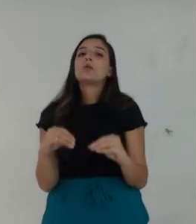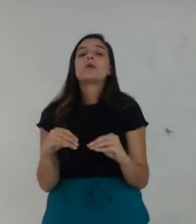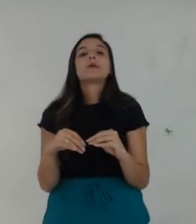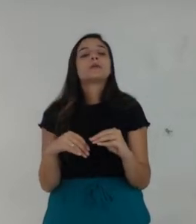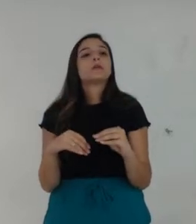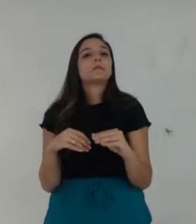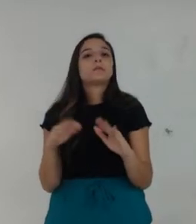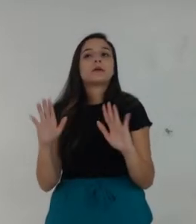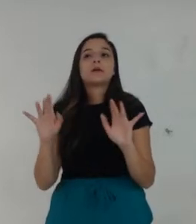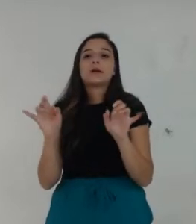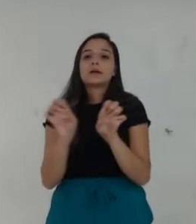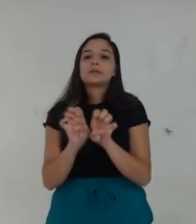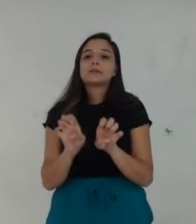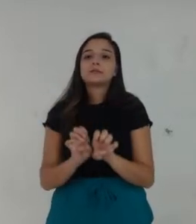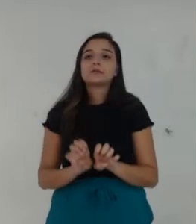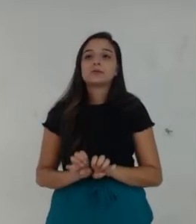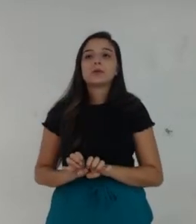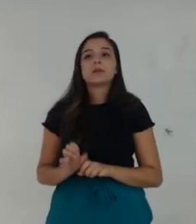DITRA.